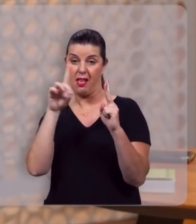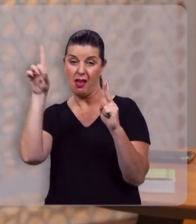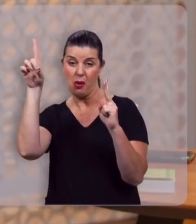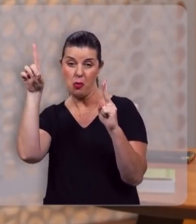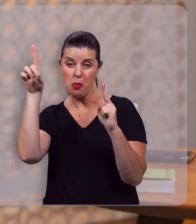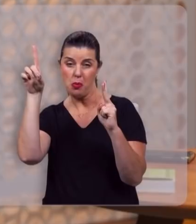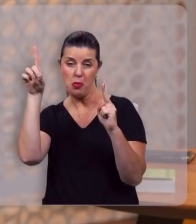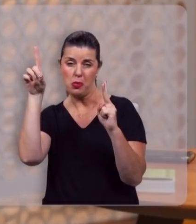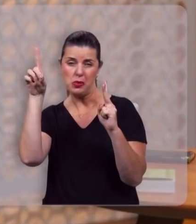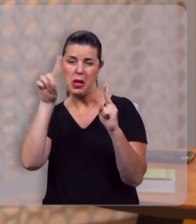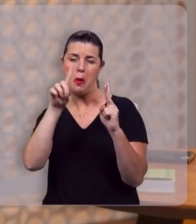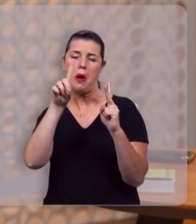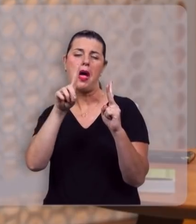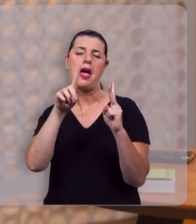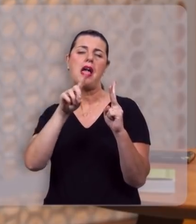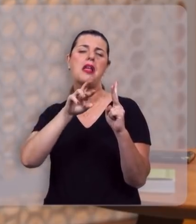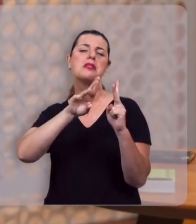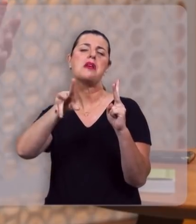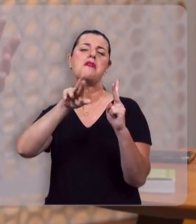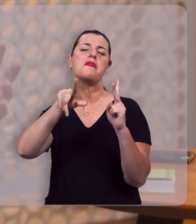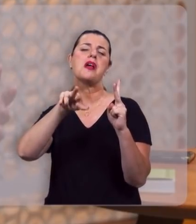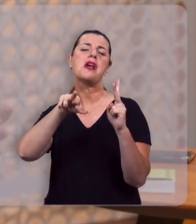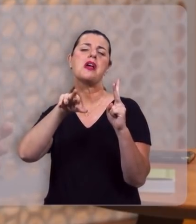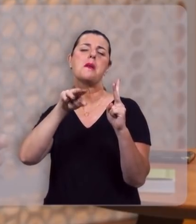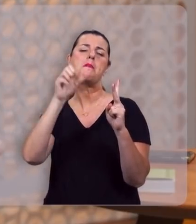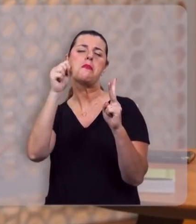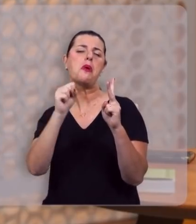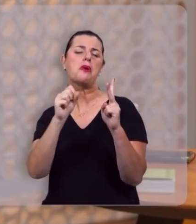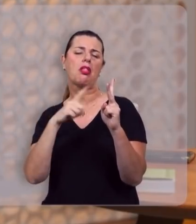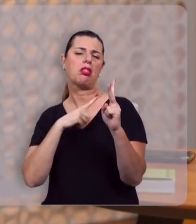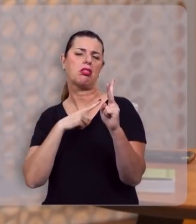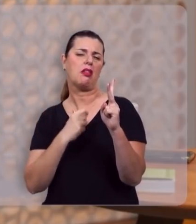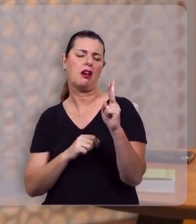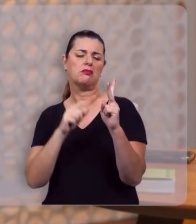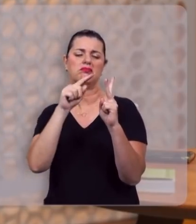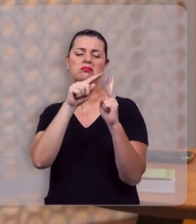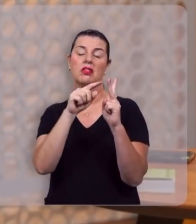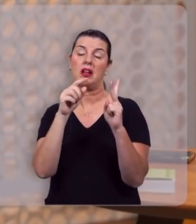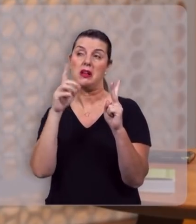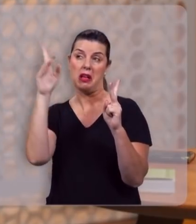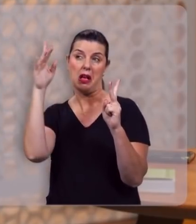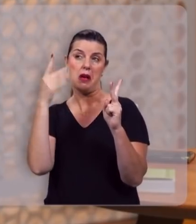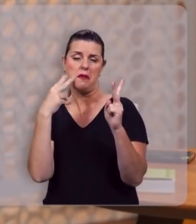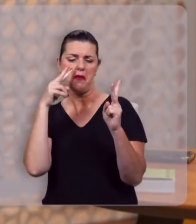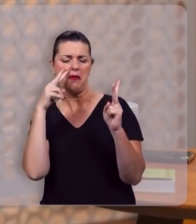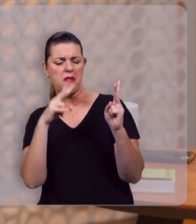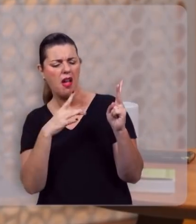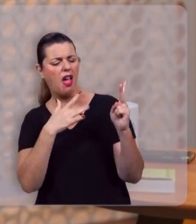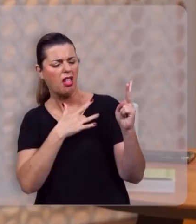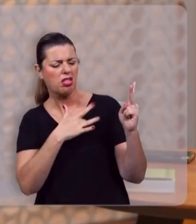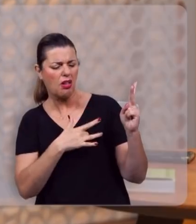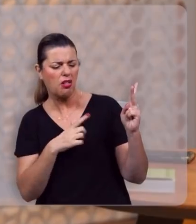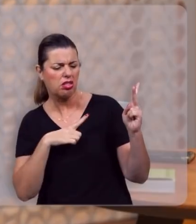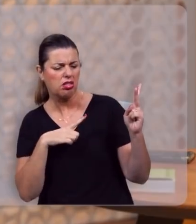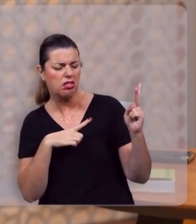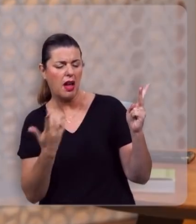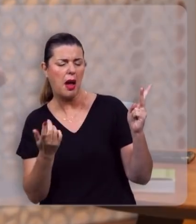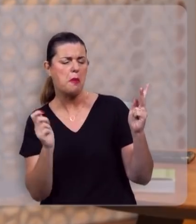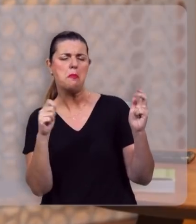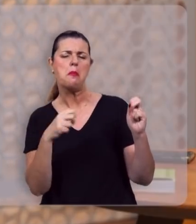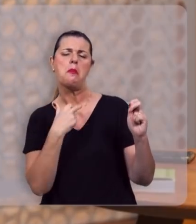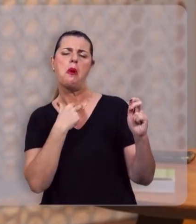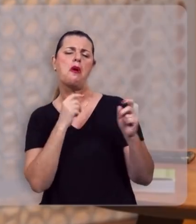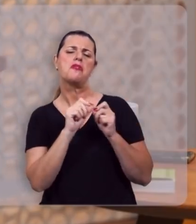não seja tão poderoso assim, e ele, apesar de se condoer, se compadecer, não pode